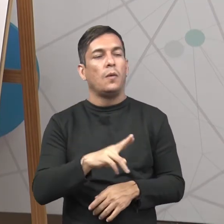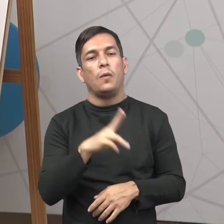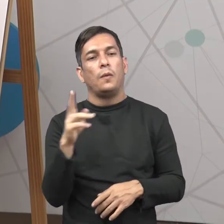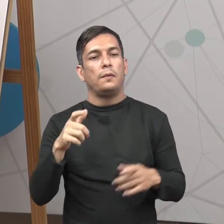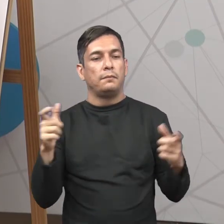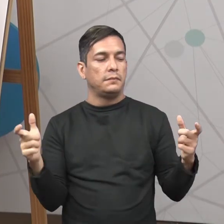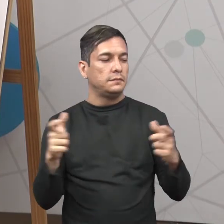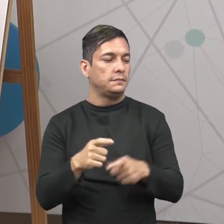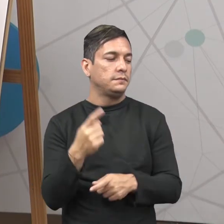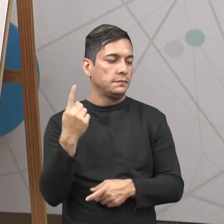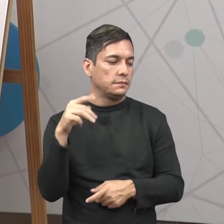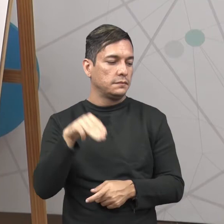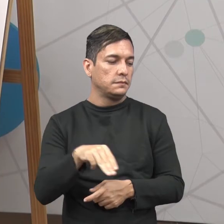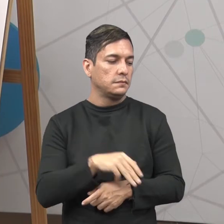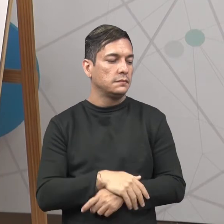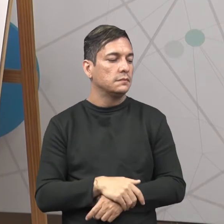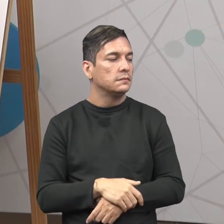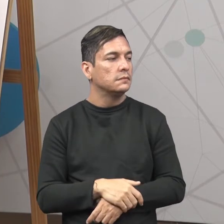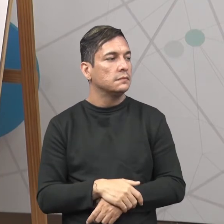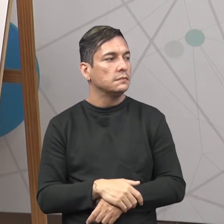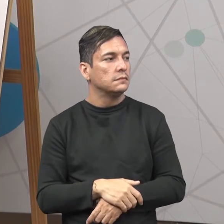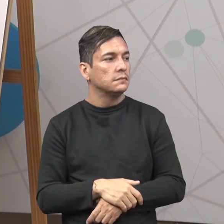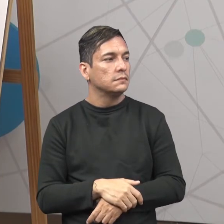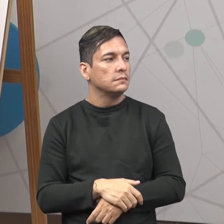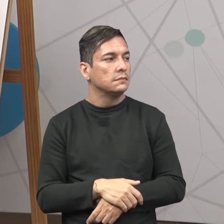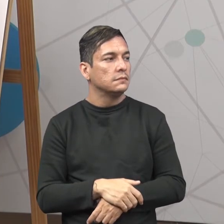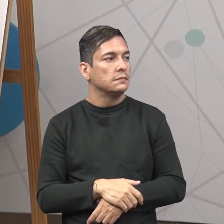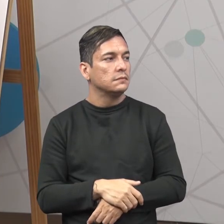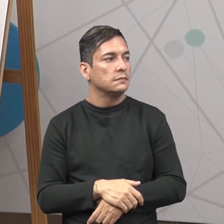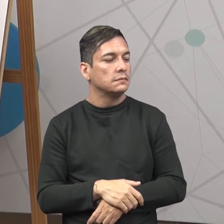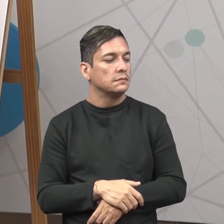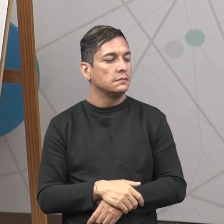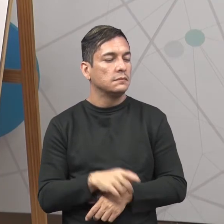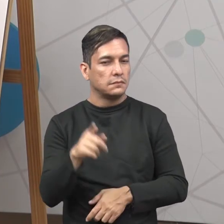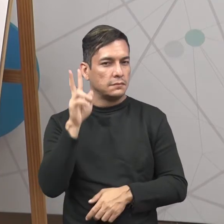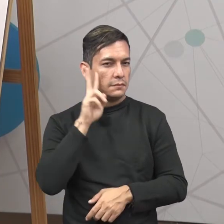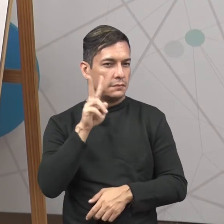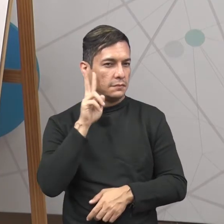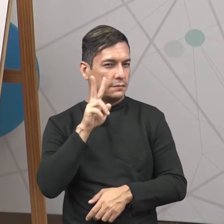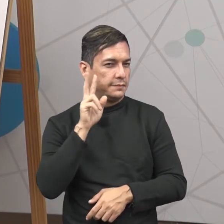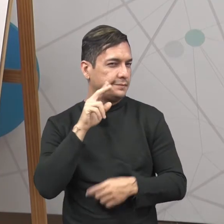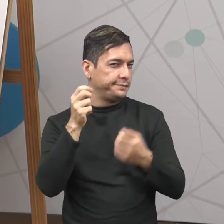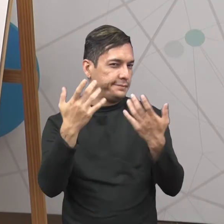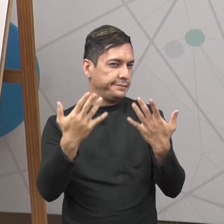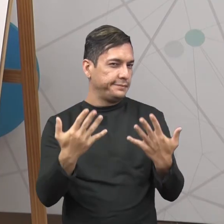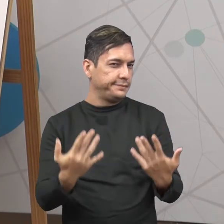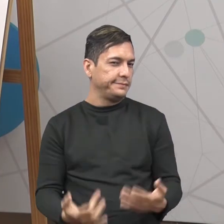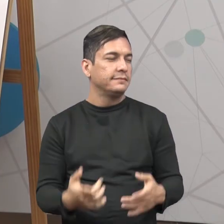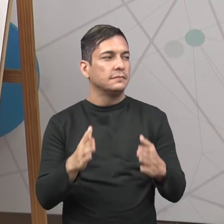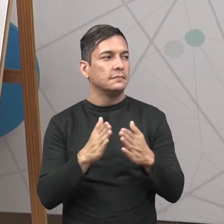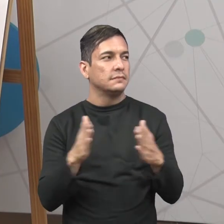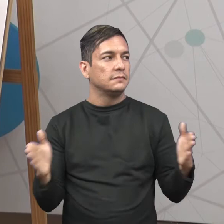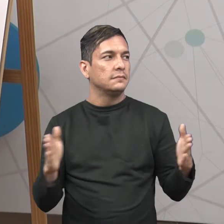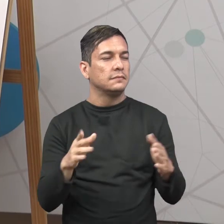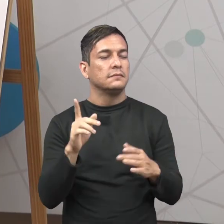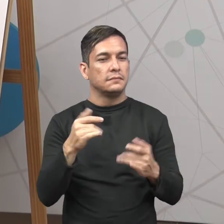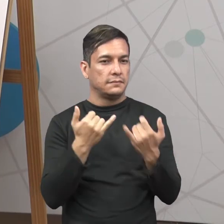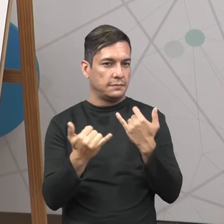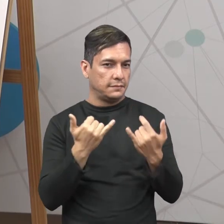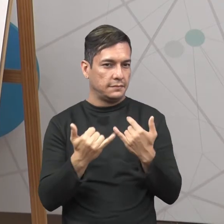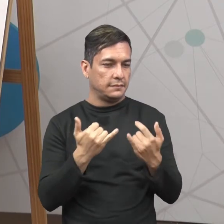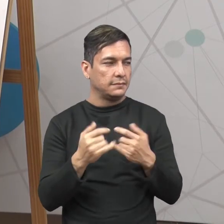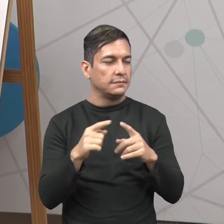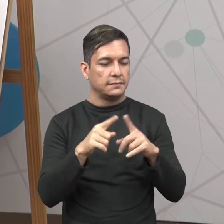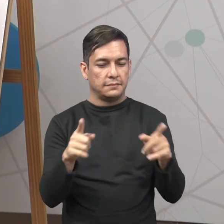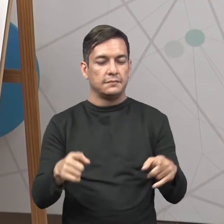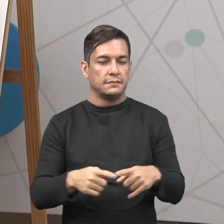é menor que 1 metro? Vamos lá? Você se lembra que eu falei que o tamanho do metro é semelhante ao tamanho